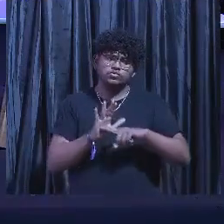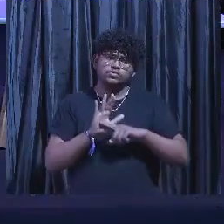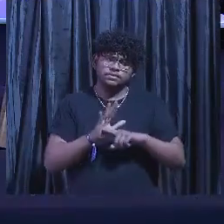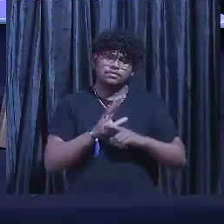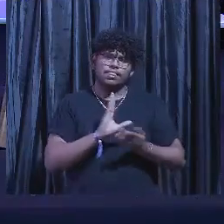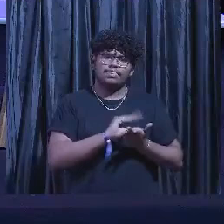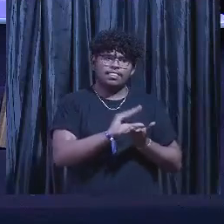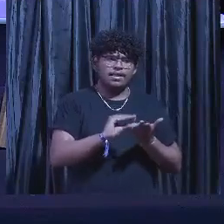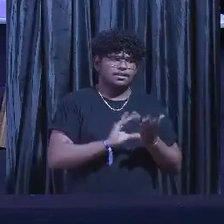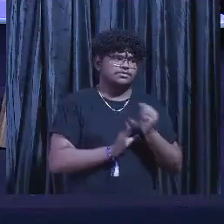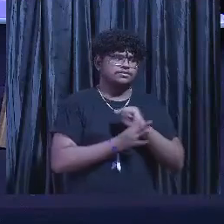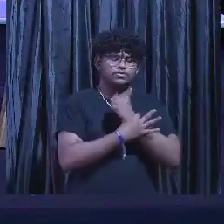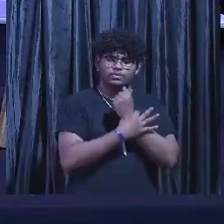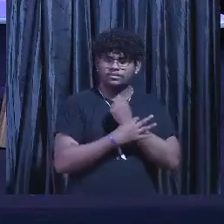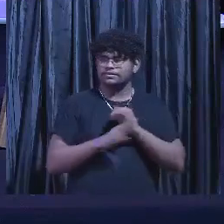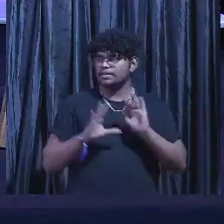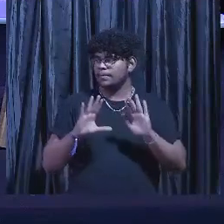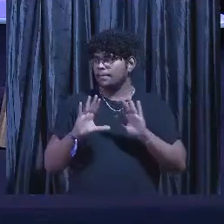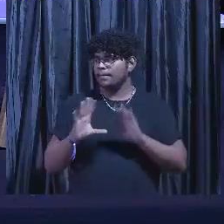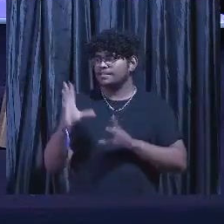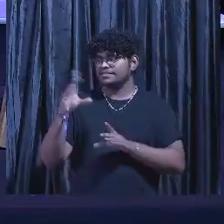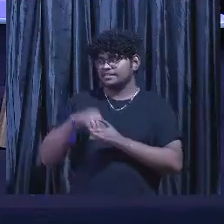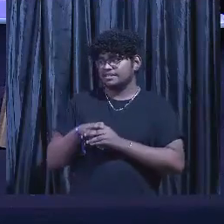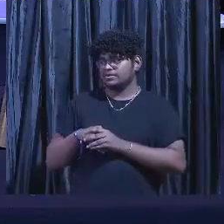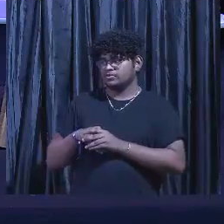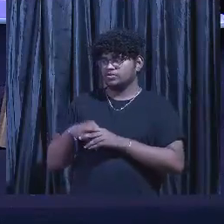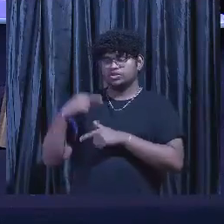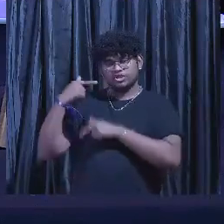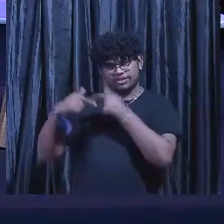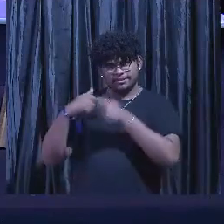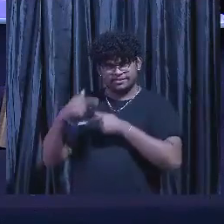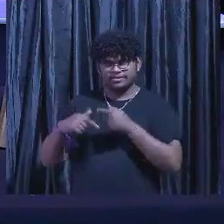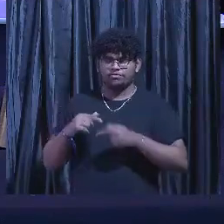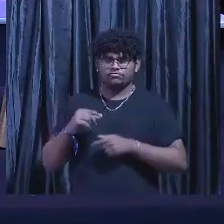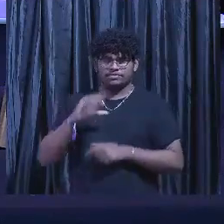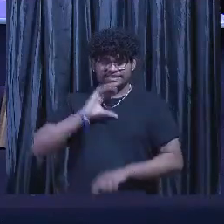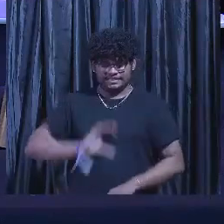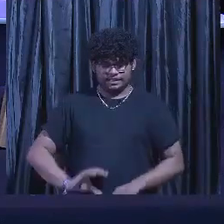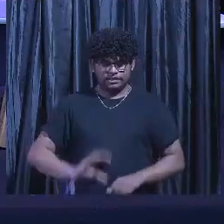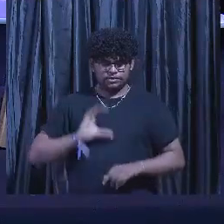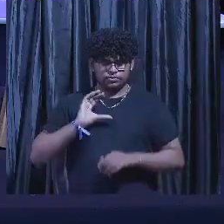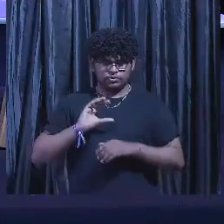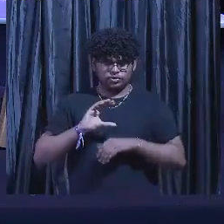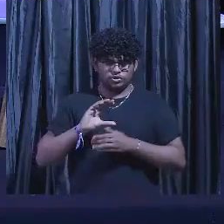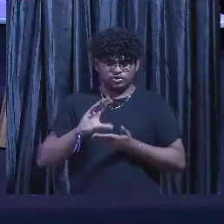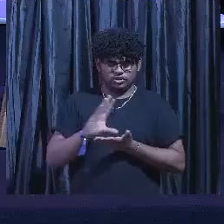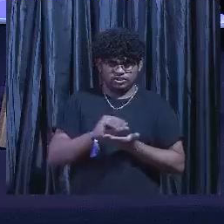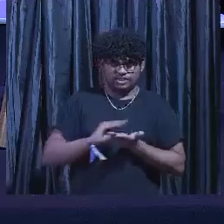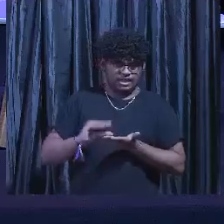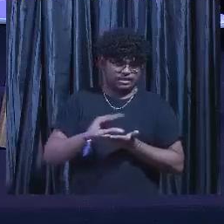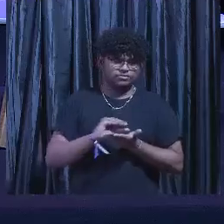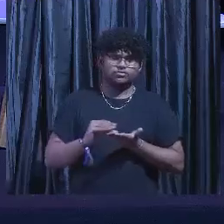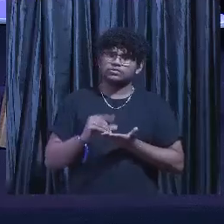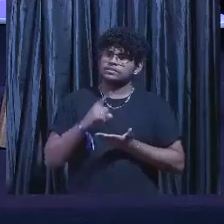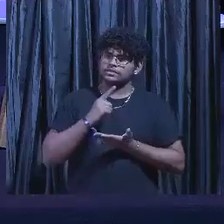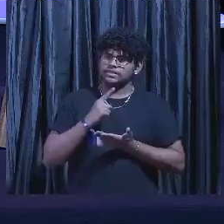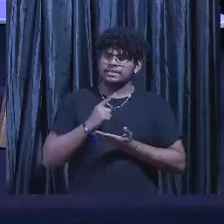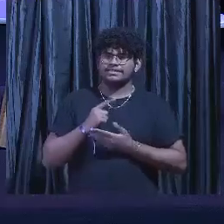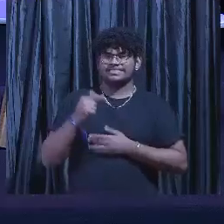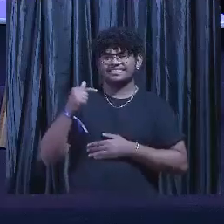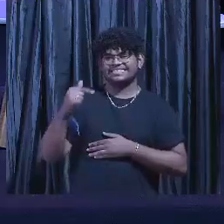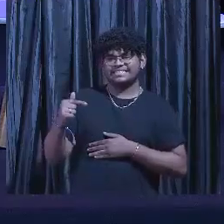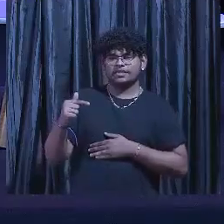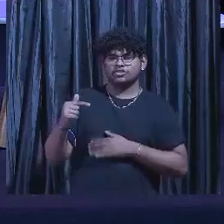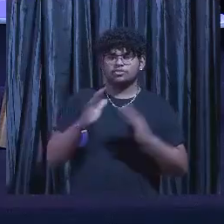que a gente, dentro da geração cidadã de dados, inclusive tem um artigo no site que a gente explica o que a gente considera 7